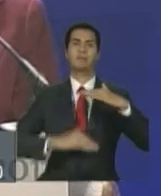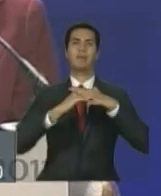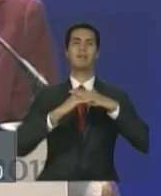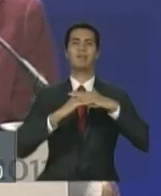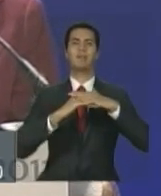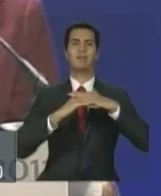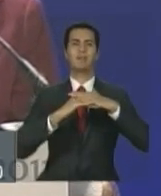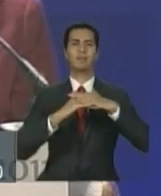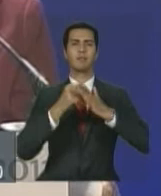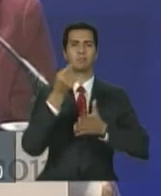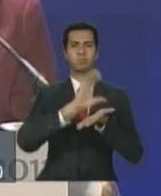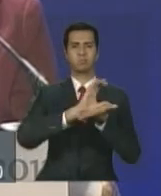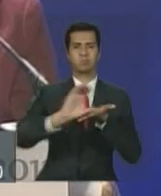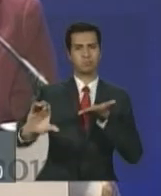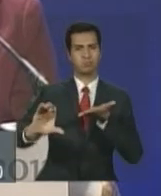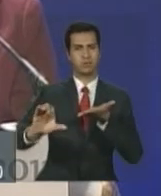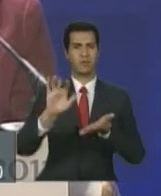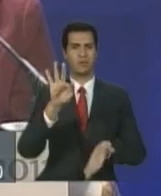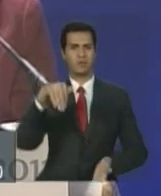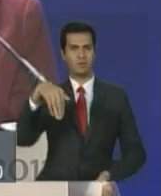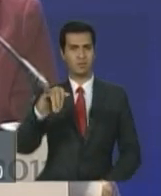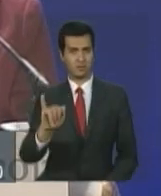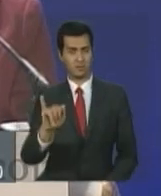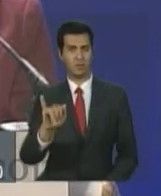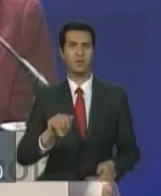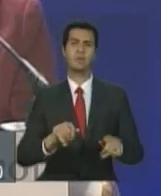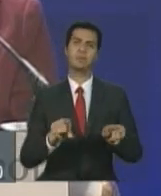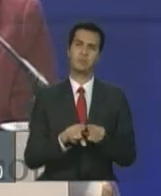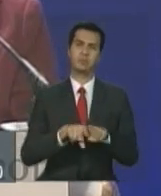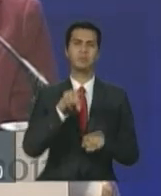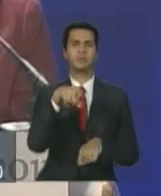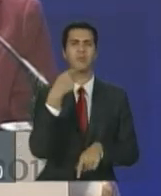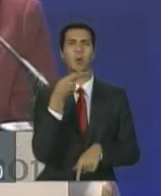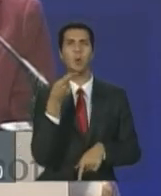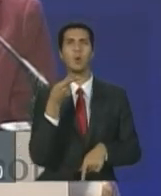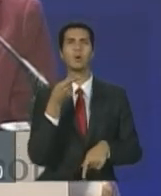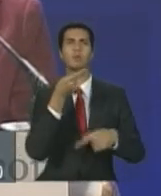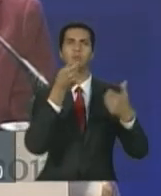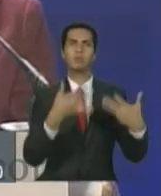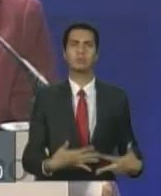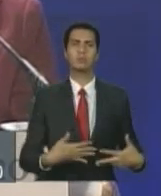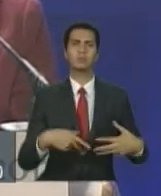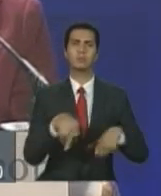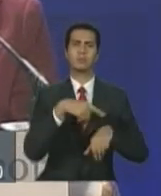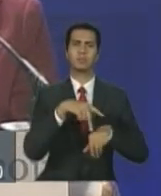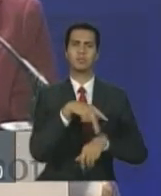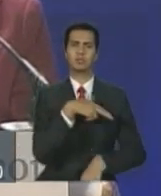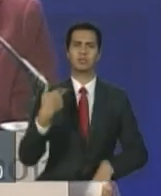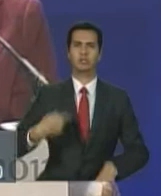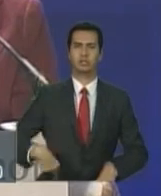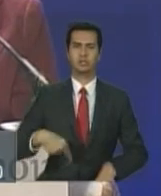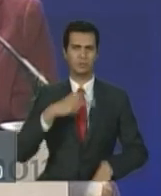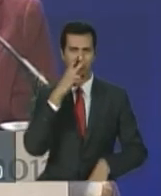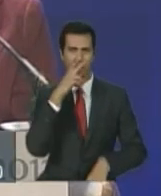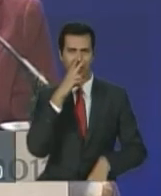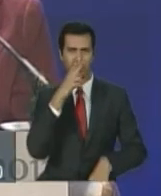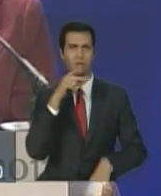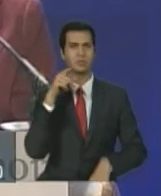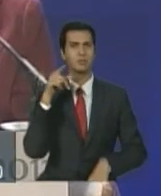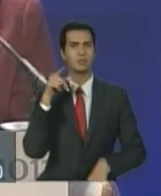há pouco. Me parece que não há um discurso muito parecido da China com o do Brasil. Os